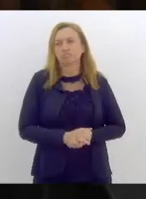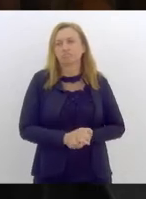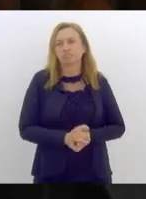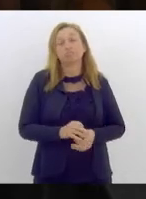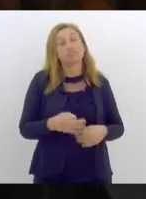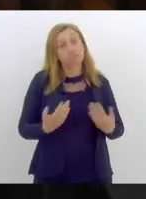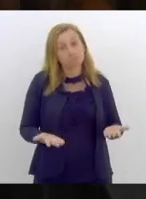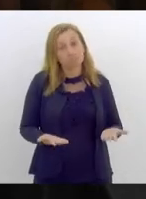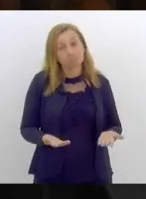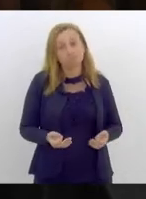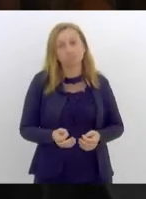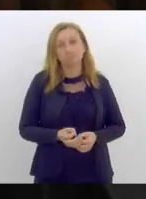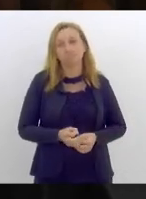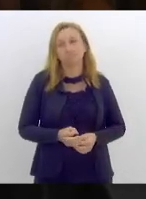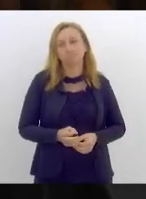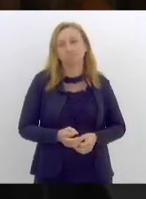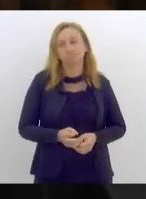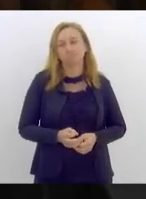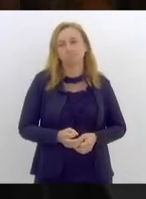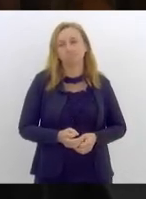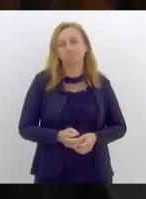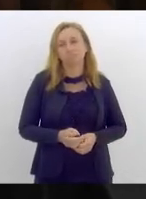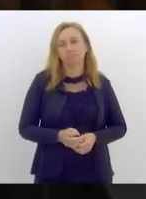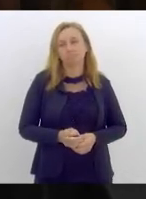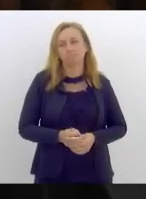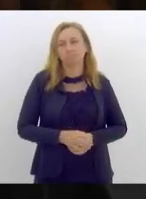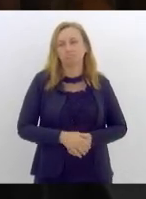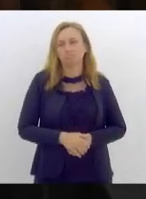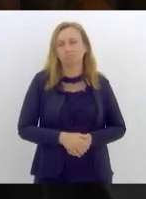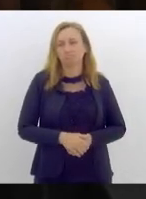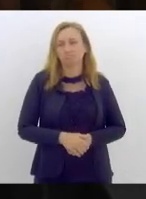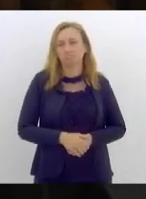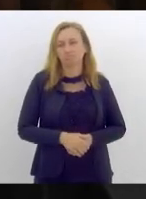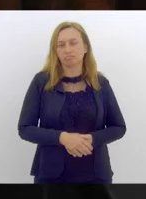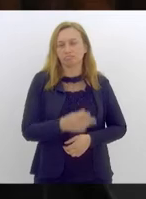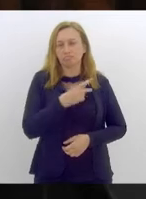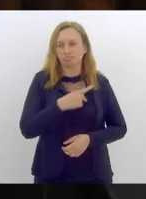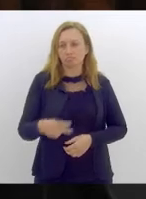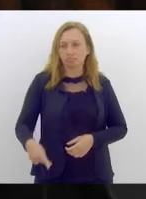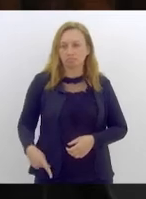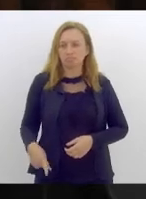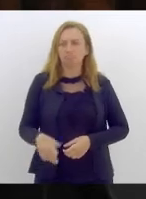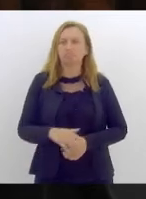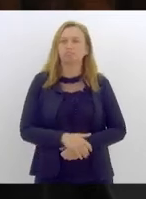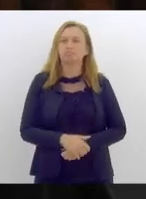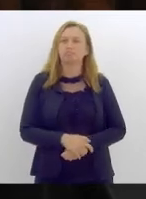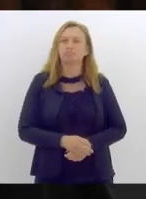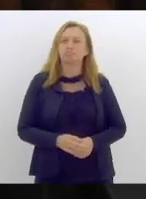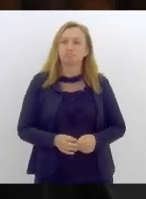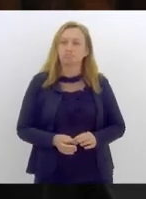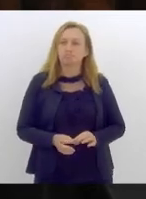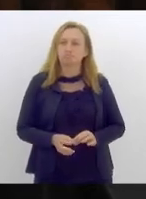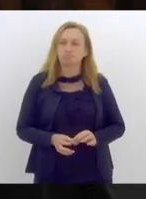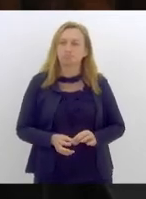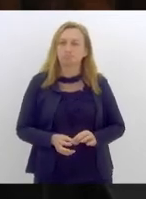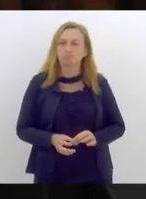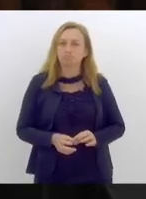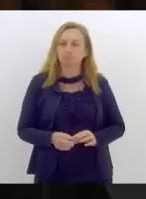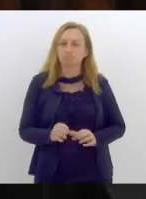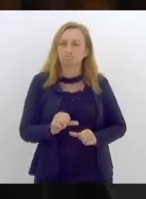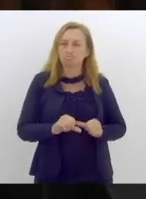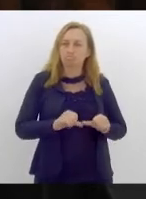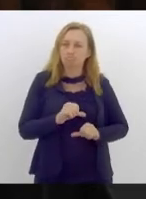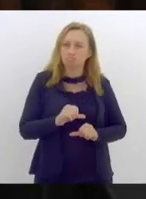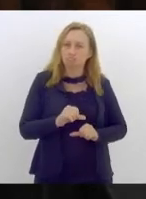então não embarcaram nessa posição aí o presidente candidato mudou